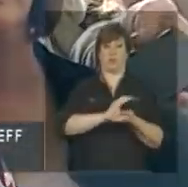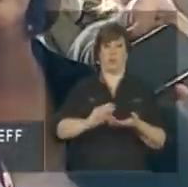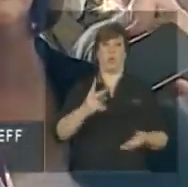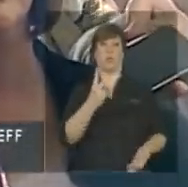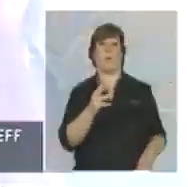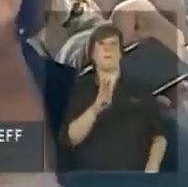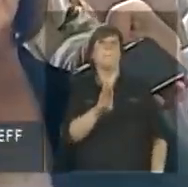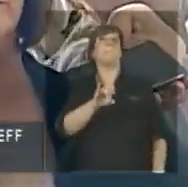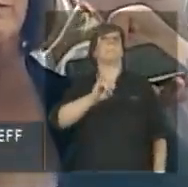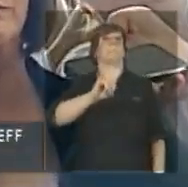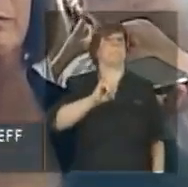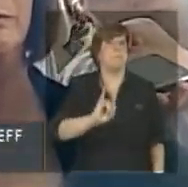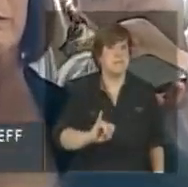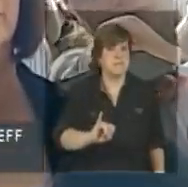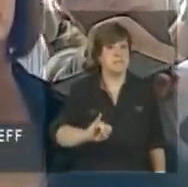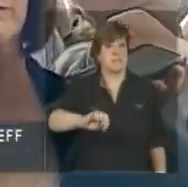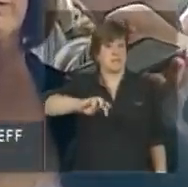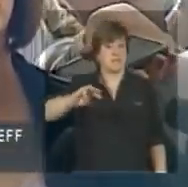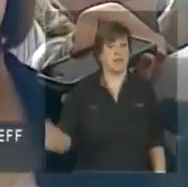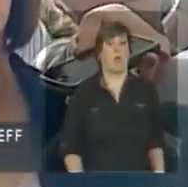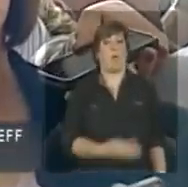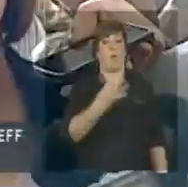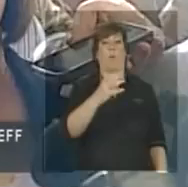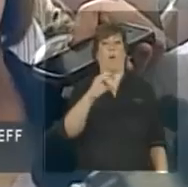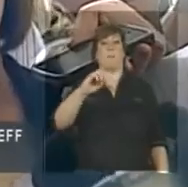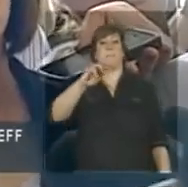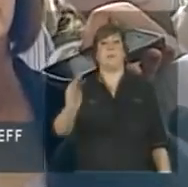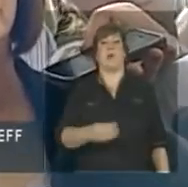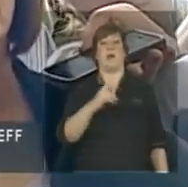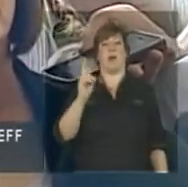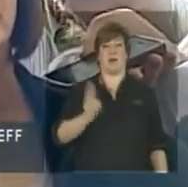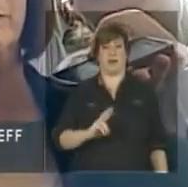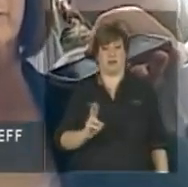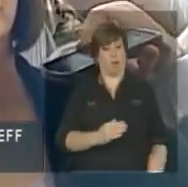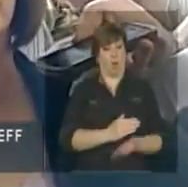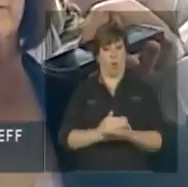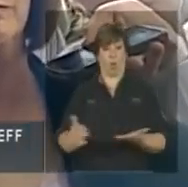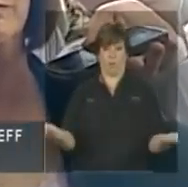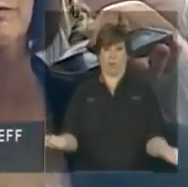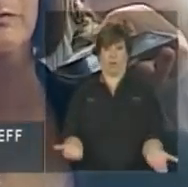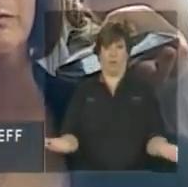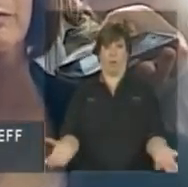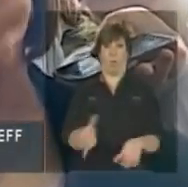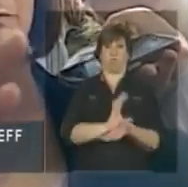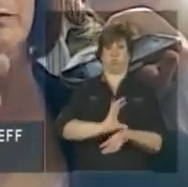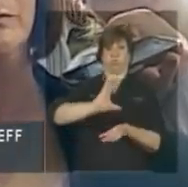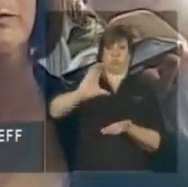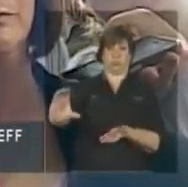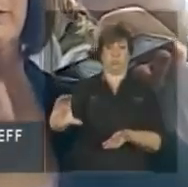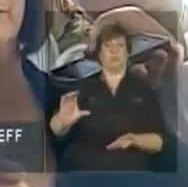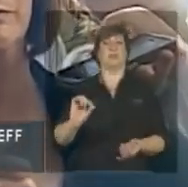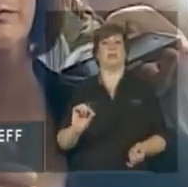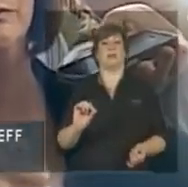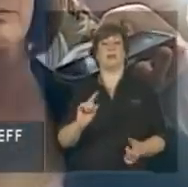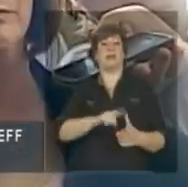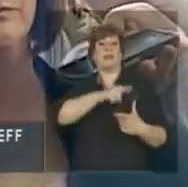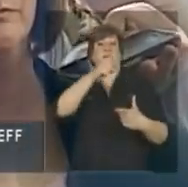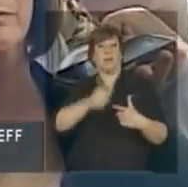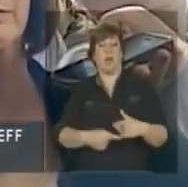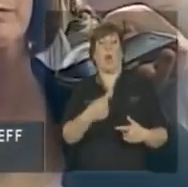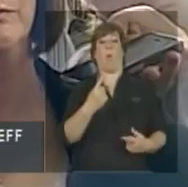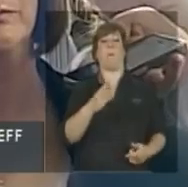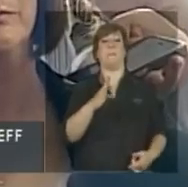2 bilhões e 400 milhões de reais a partir de agora. Né? Num segundo momento, mais 1 bilhão